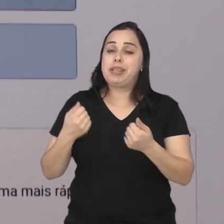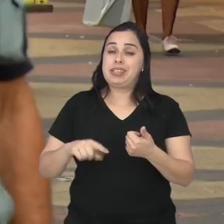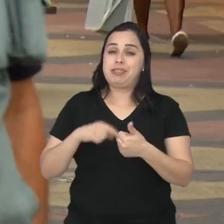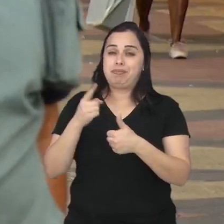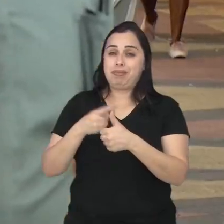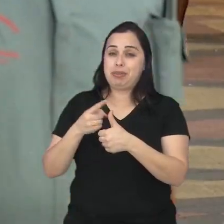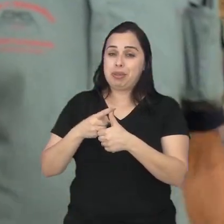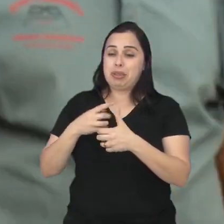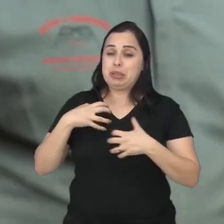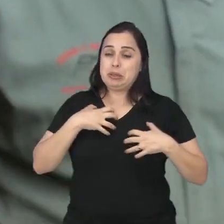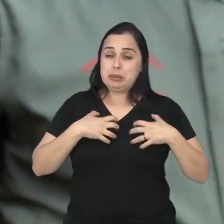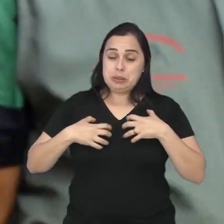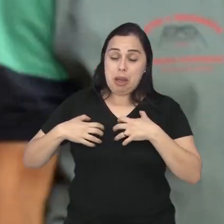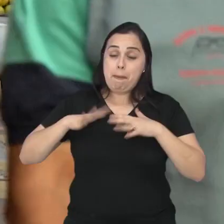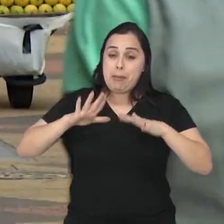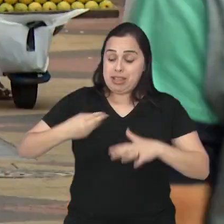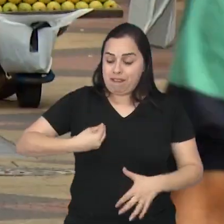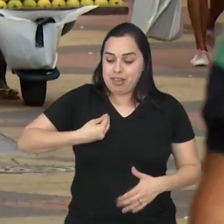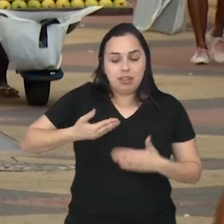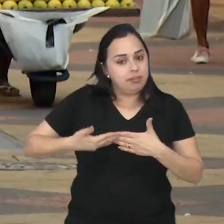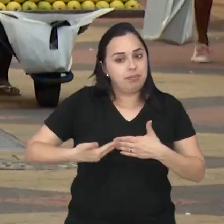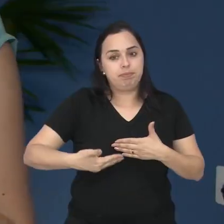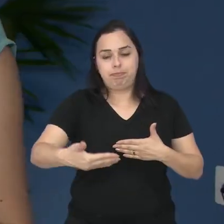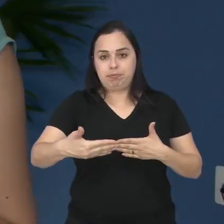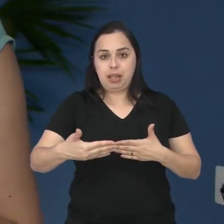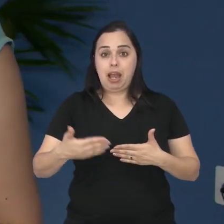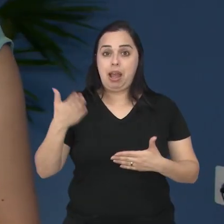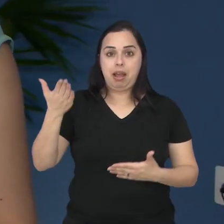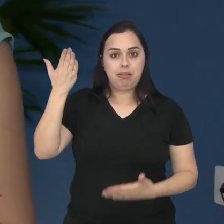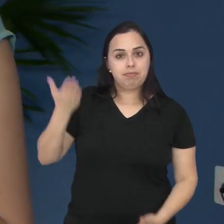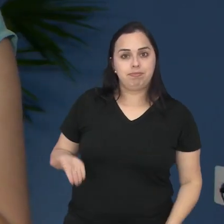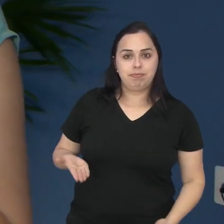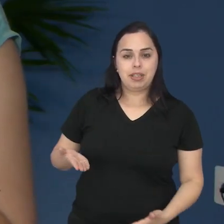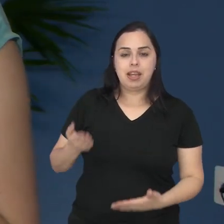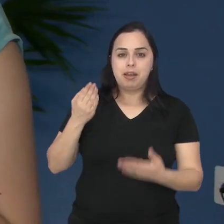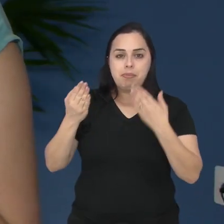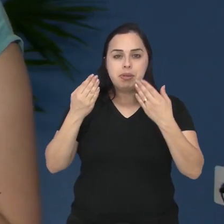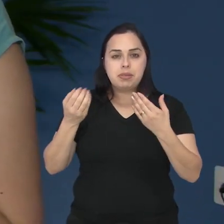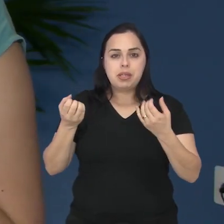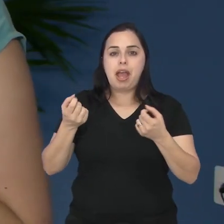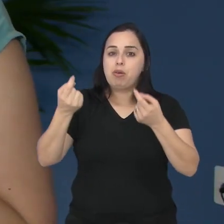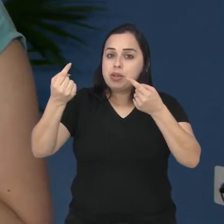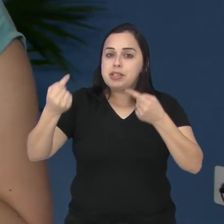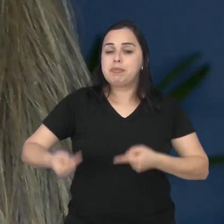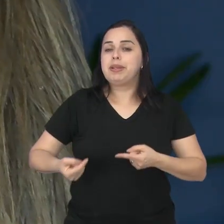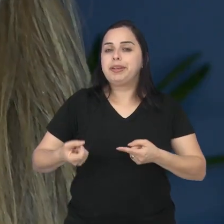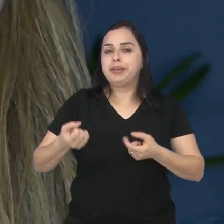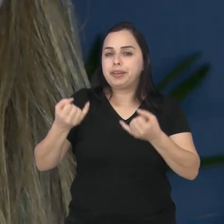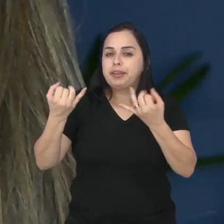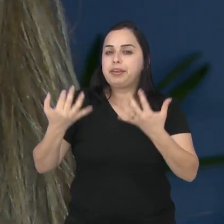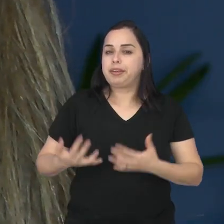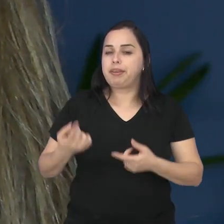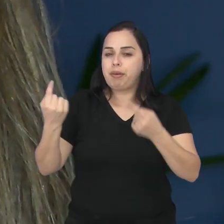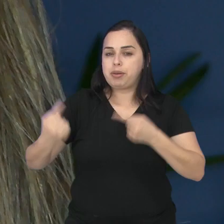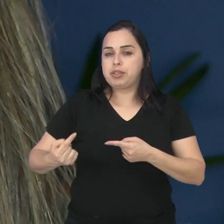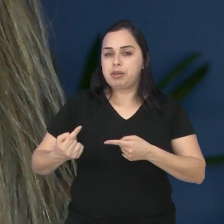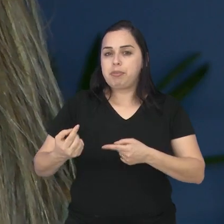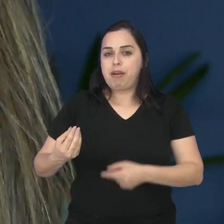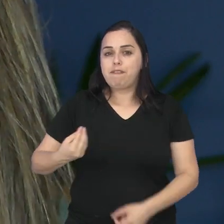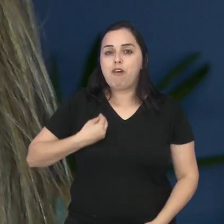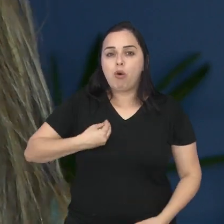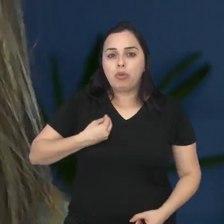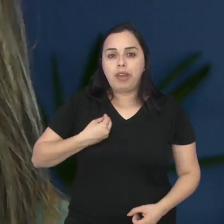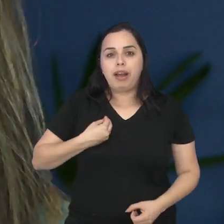precisa lidar com agressão e seguir a vida parte que para esta psicóloga pode ser um desafio para muitos para conseguir